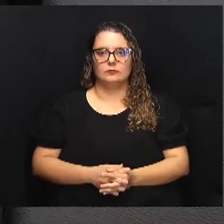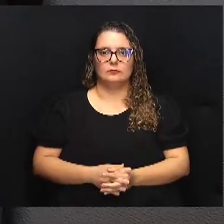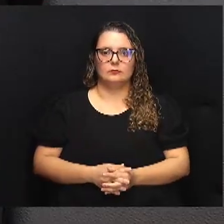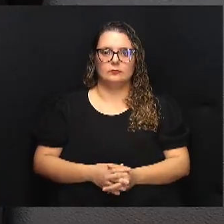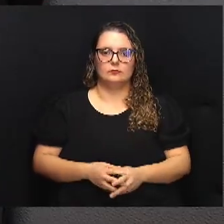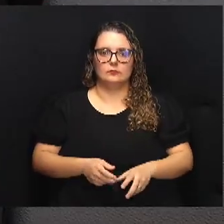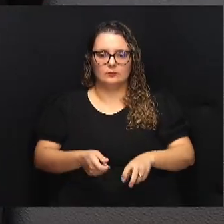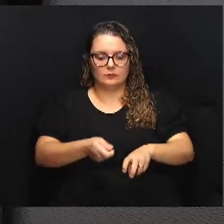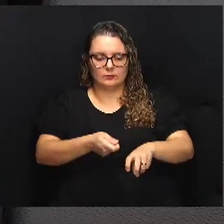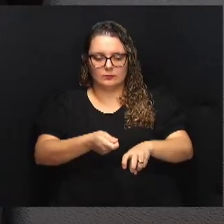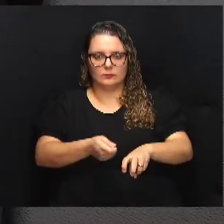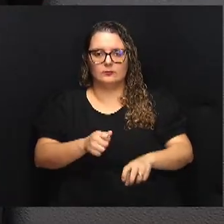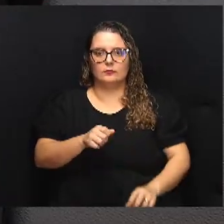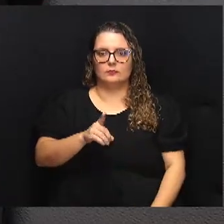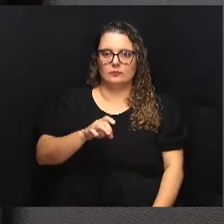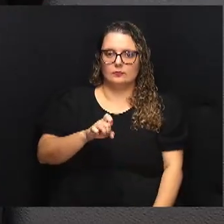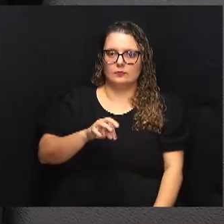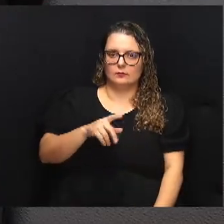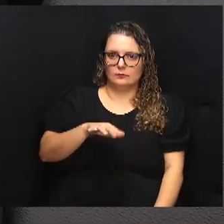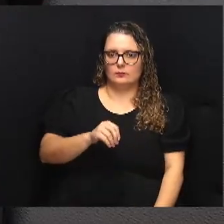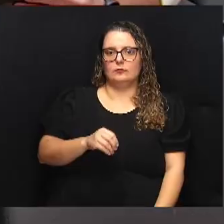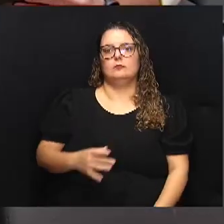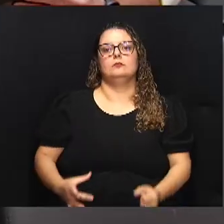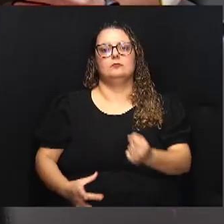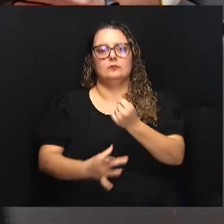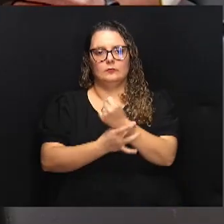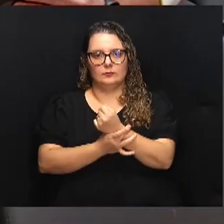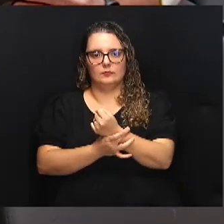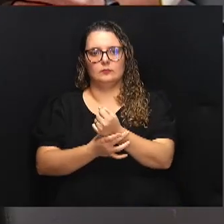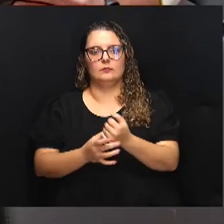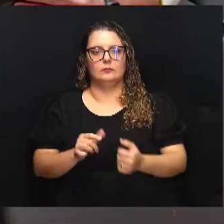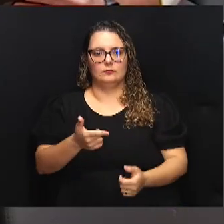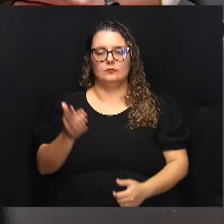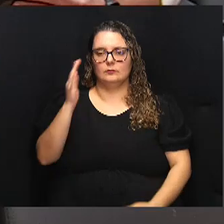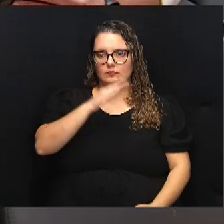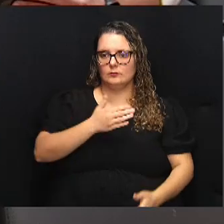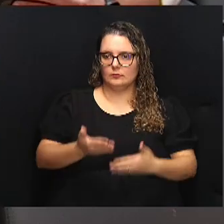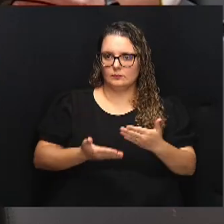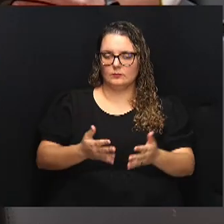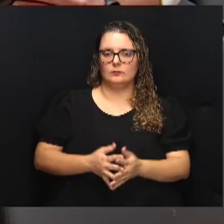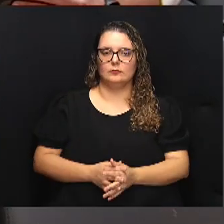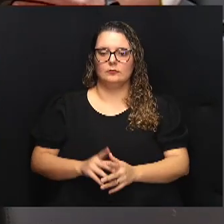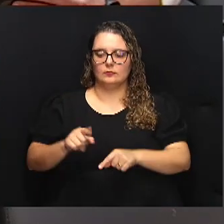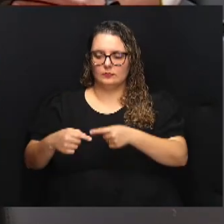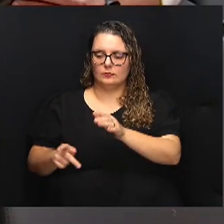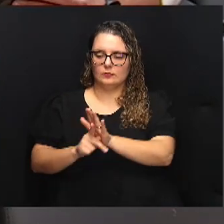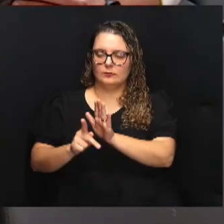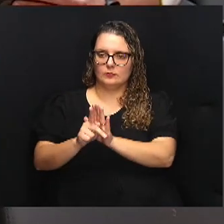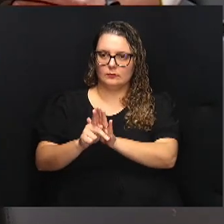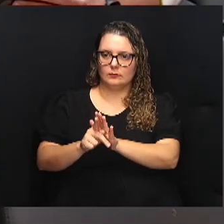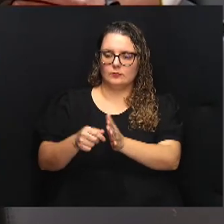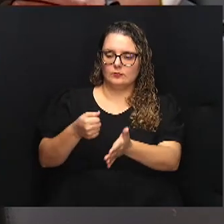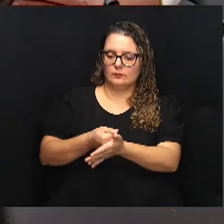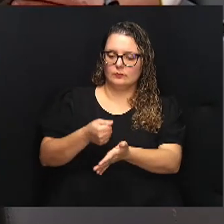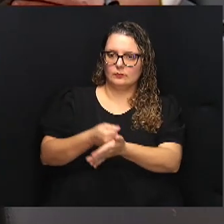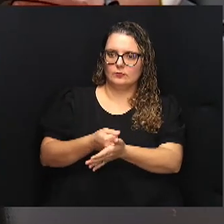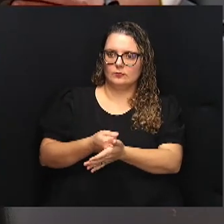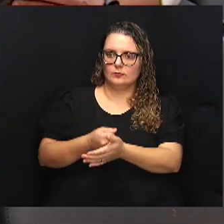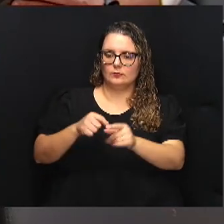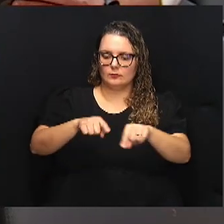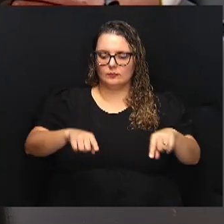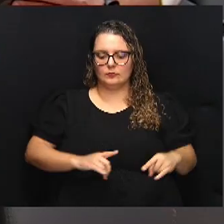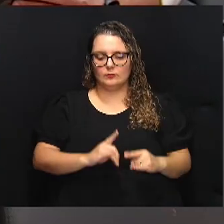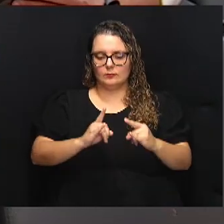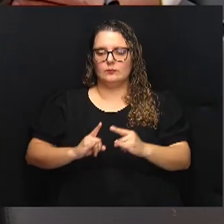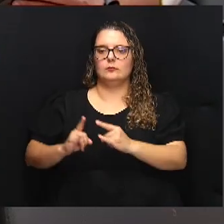ali, tem que ser adestrado de forma segura, né, sem maus tratos. Um outro projeto, vereador, que obriga os condomínios residenciais